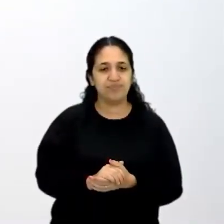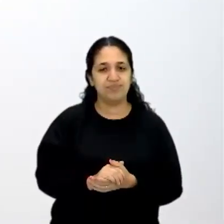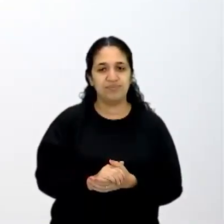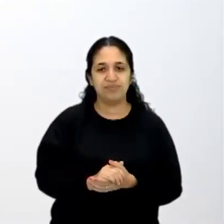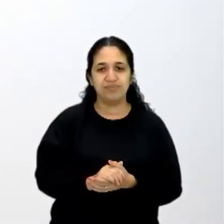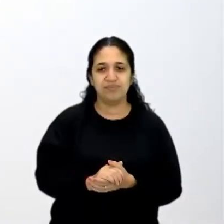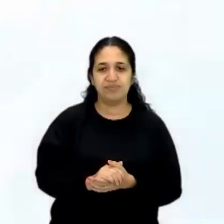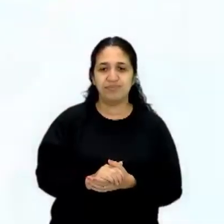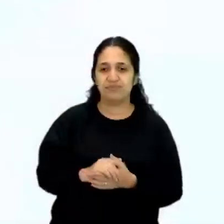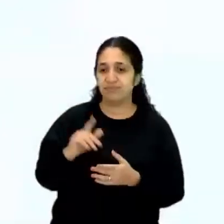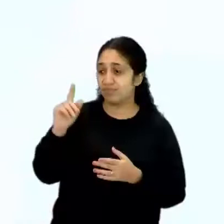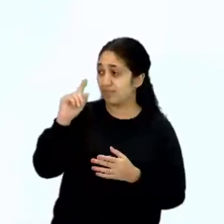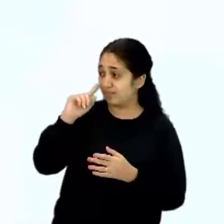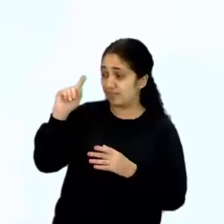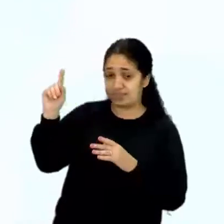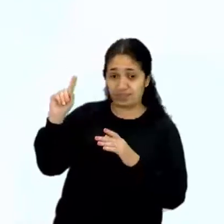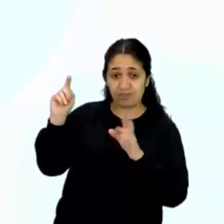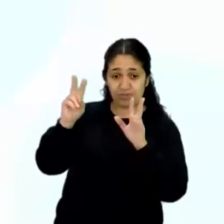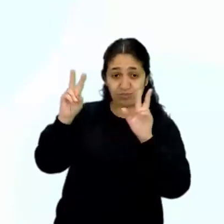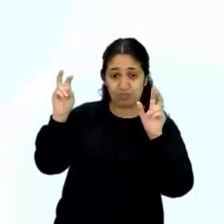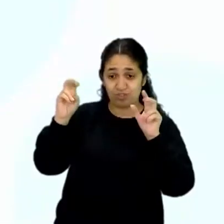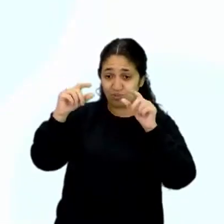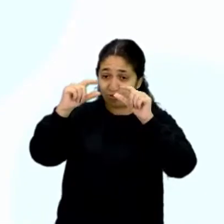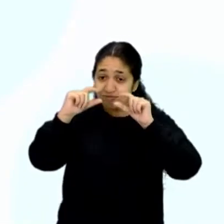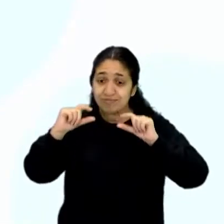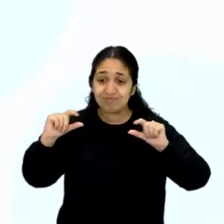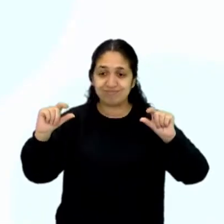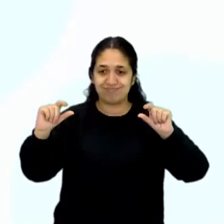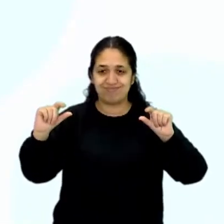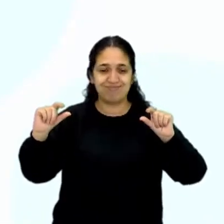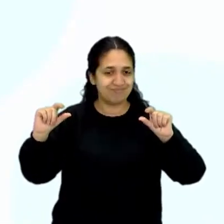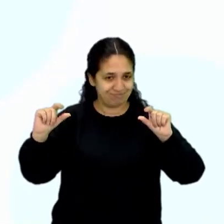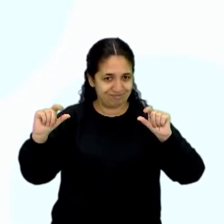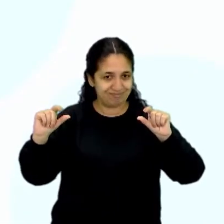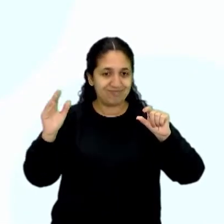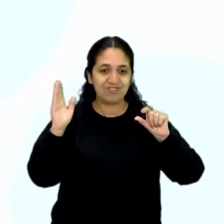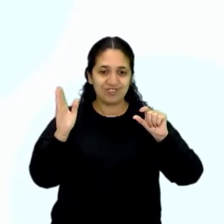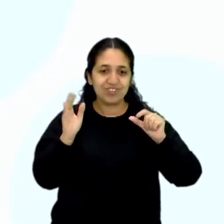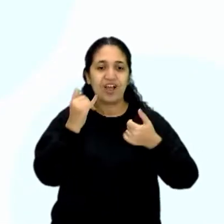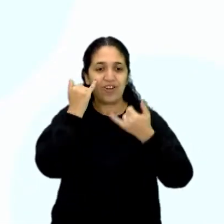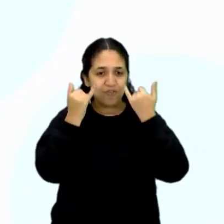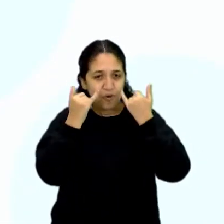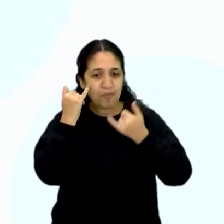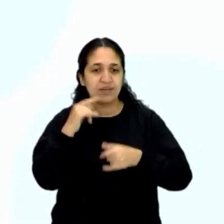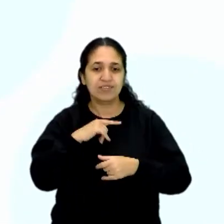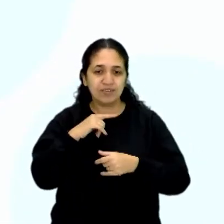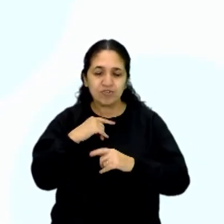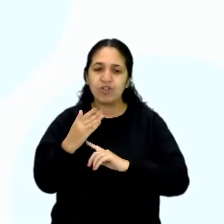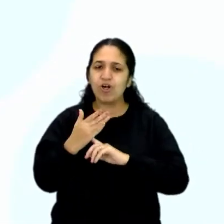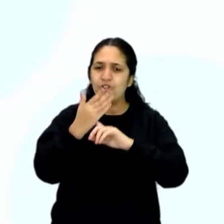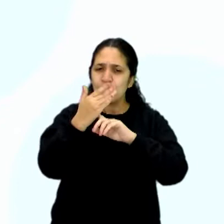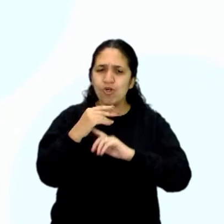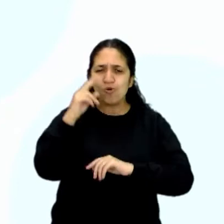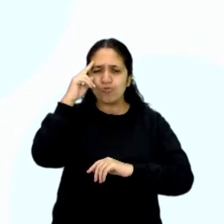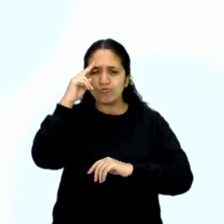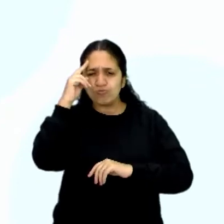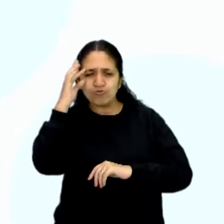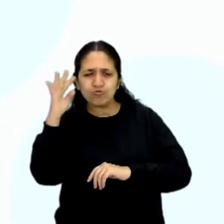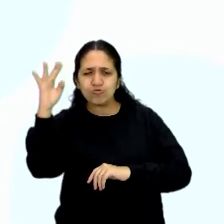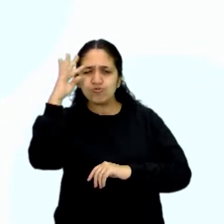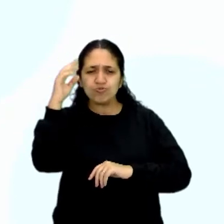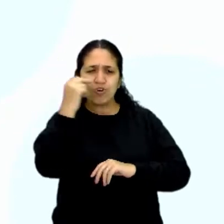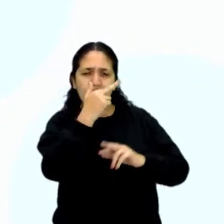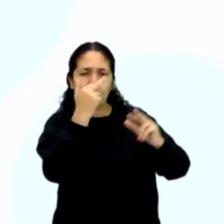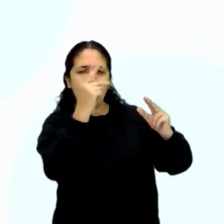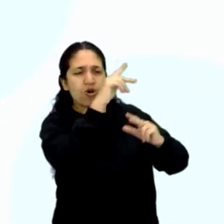Então, a gente tinha o subtítulo que já trazia algumas informações para vocês, tá bom? Novas tecnologias e o sonho de se aproximar do desconhecido